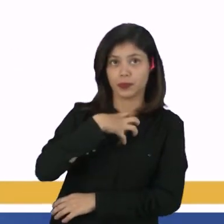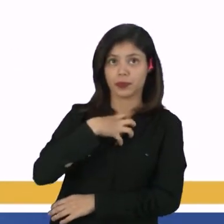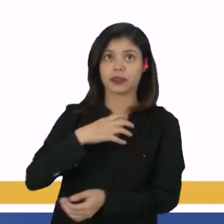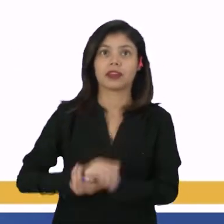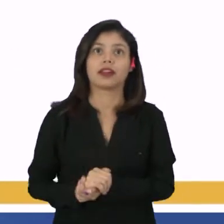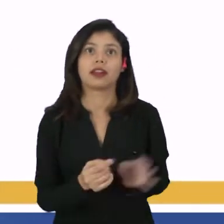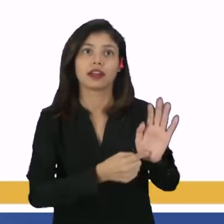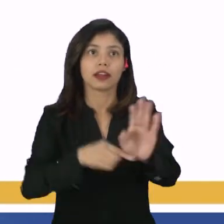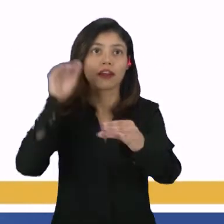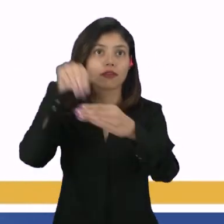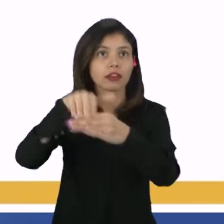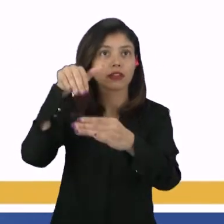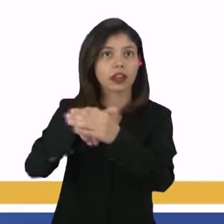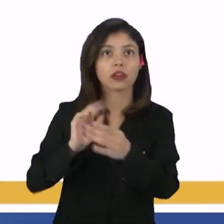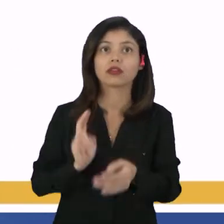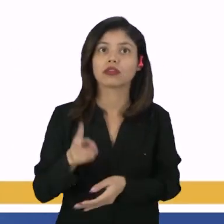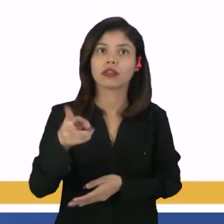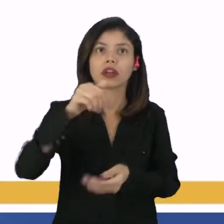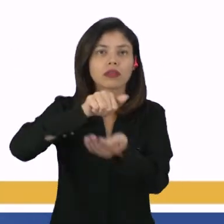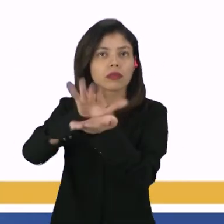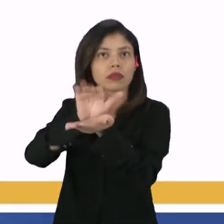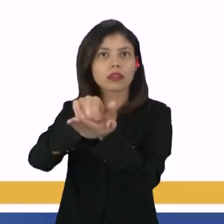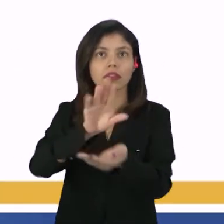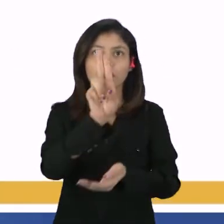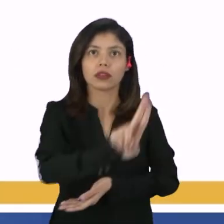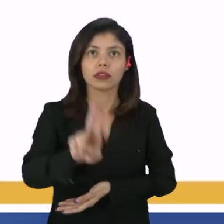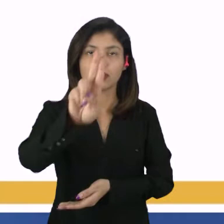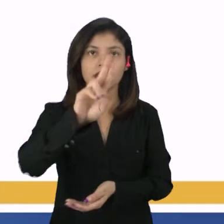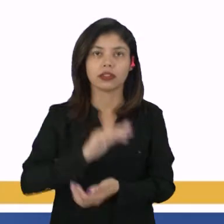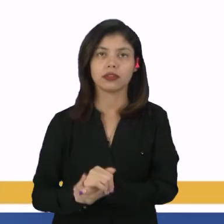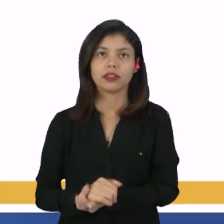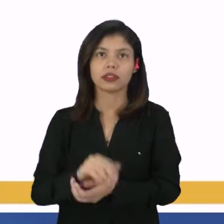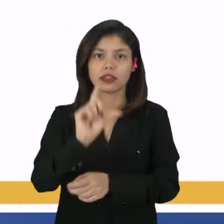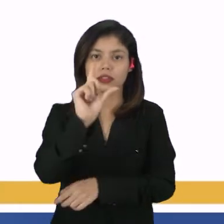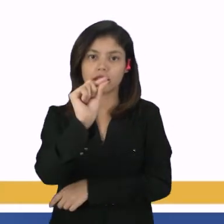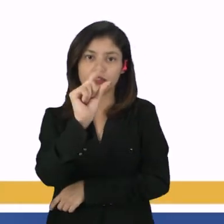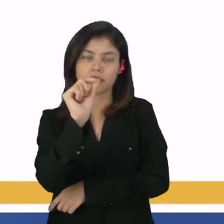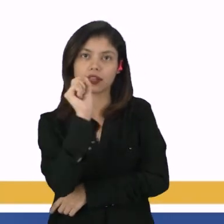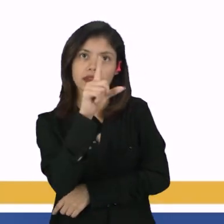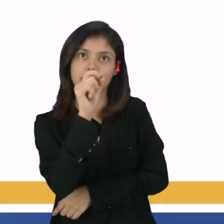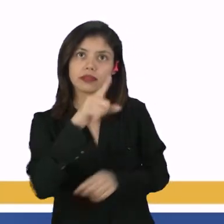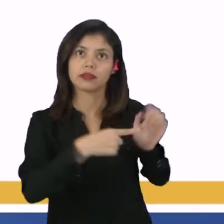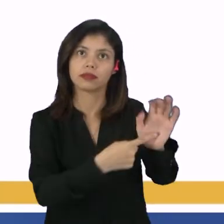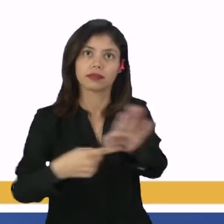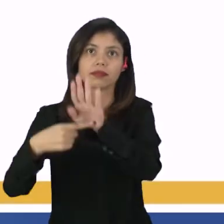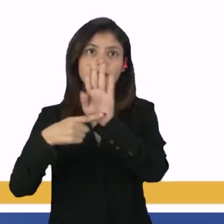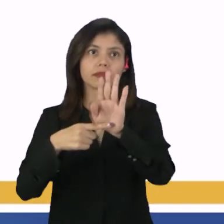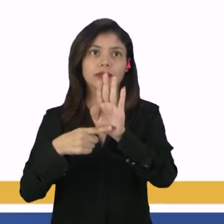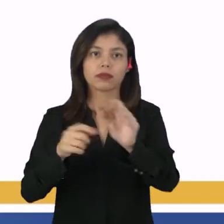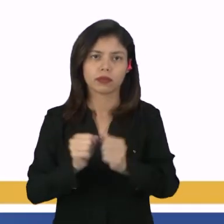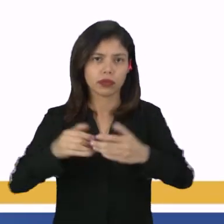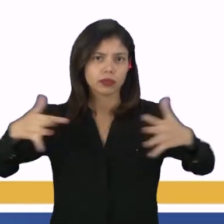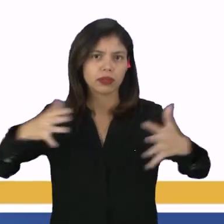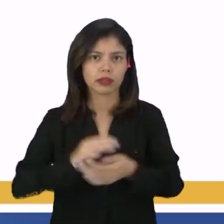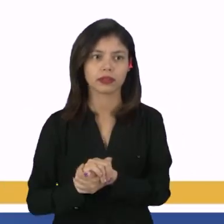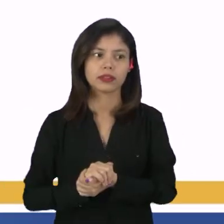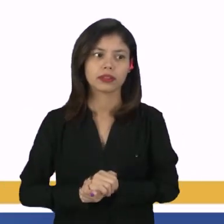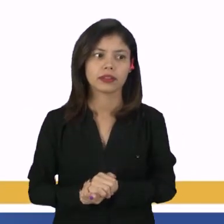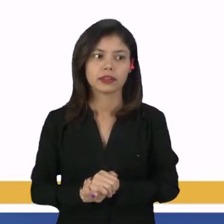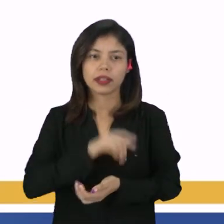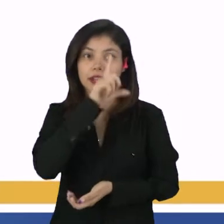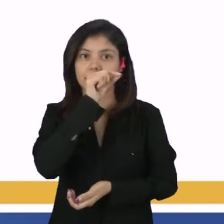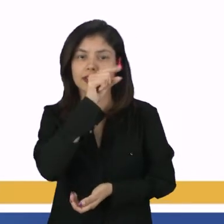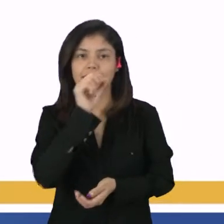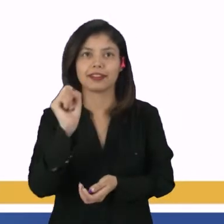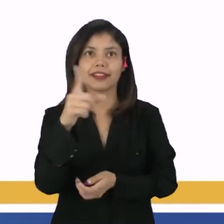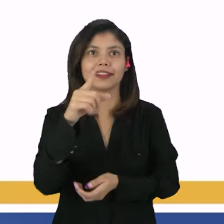continuidade do processo de impeachment, usuários do Twitter lotaram um microblog de críticas à Bahia. Aí aqui a